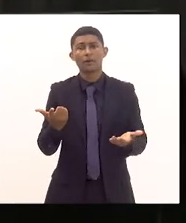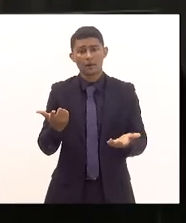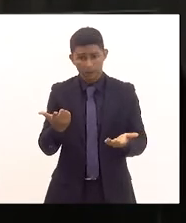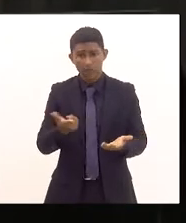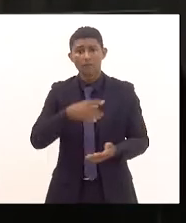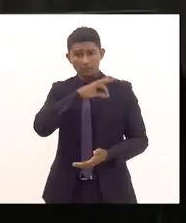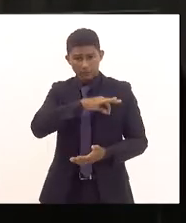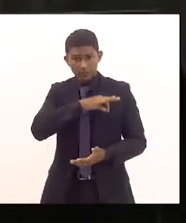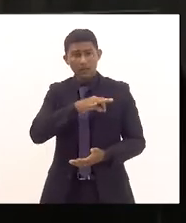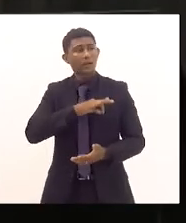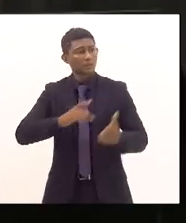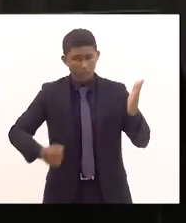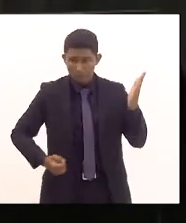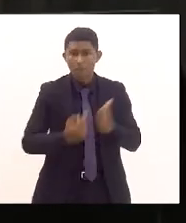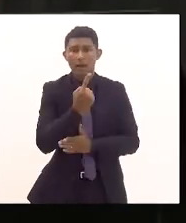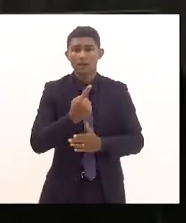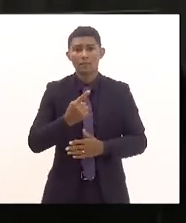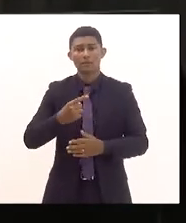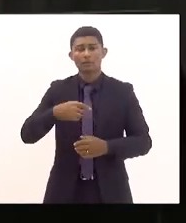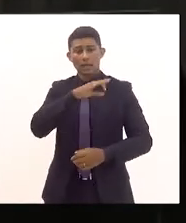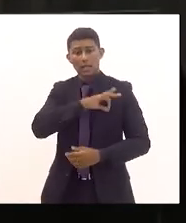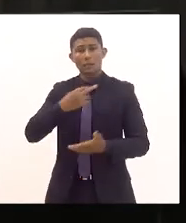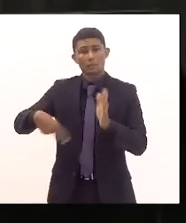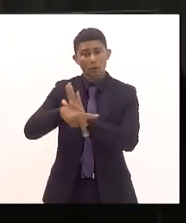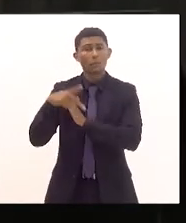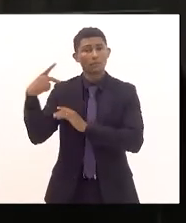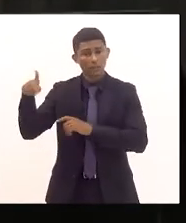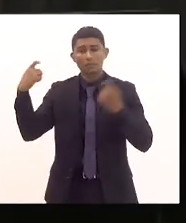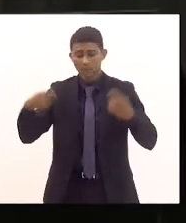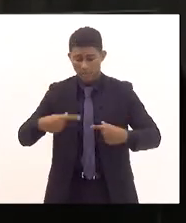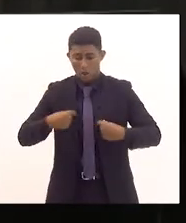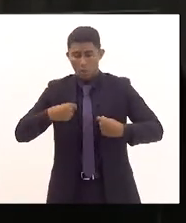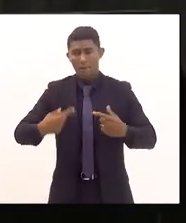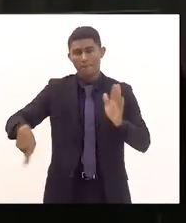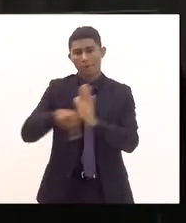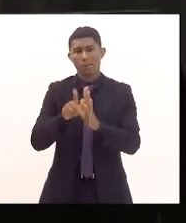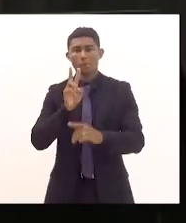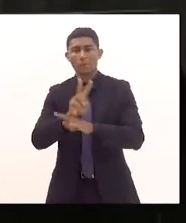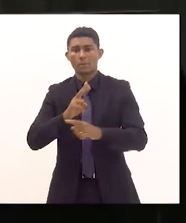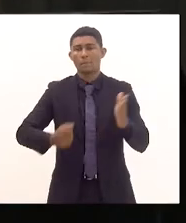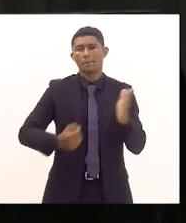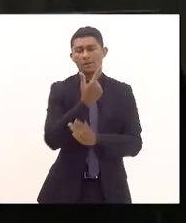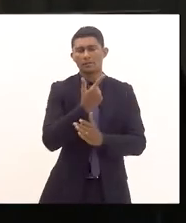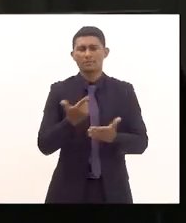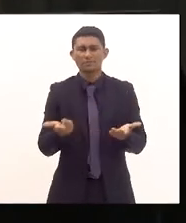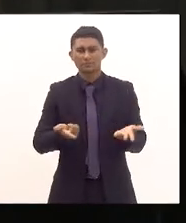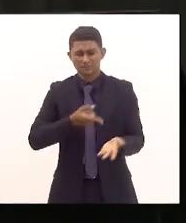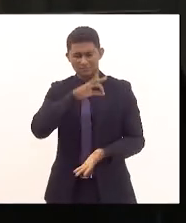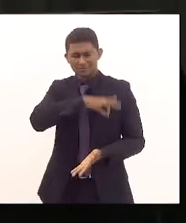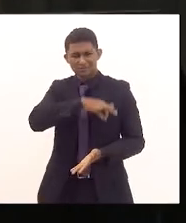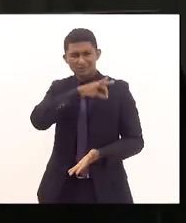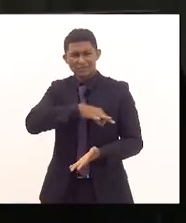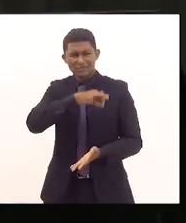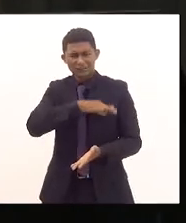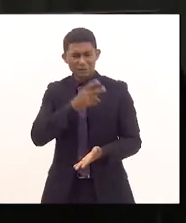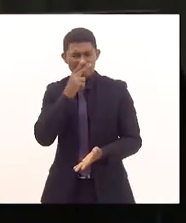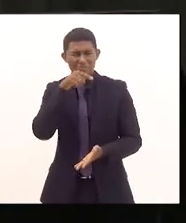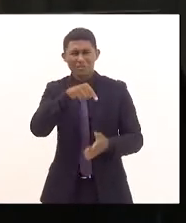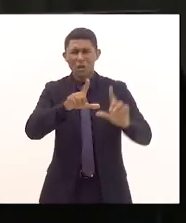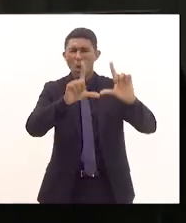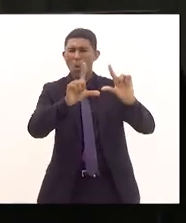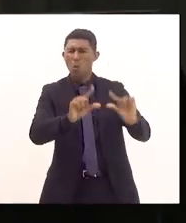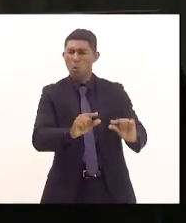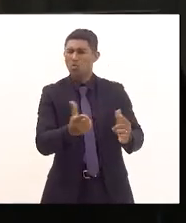parcos recursos com seu salário de hoje e infelizmente é defasado é porque não